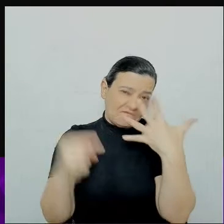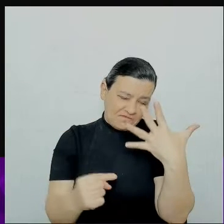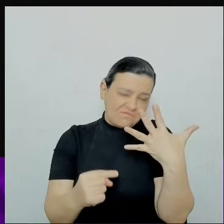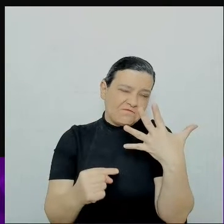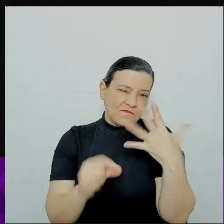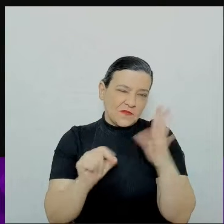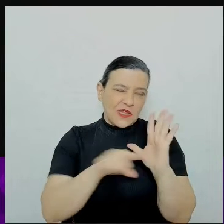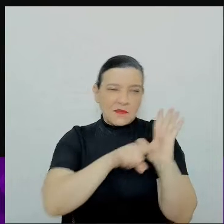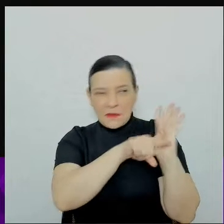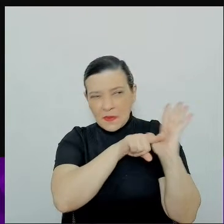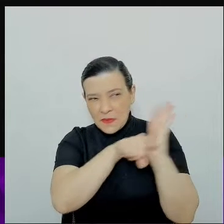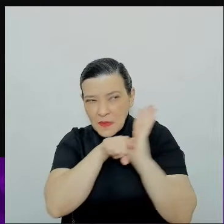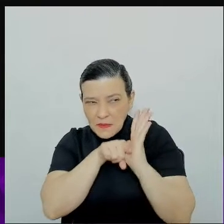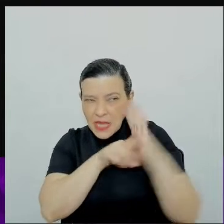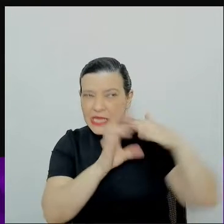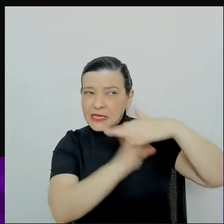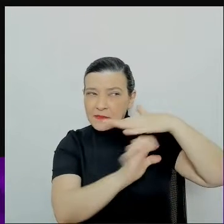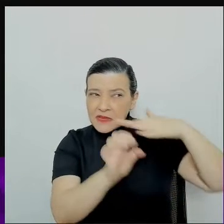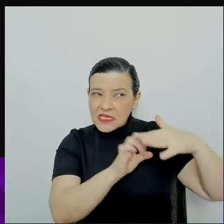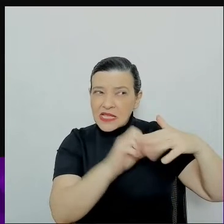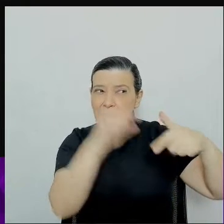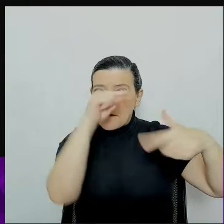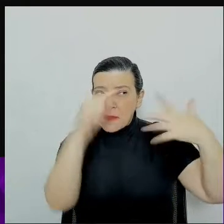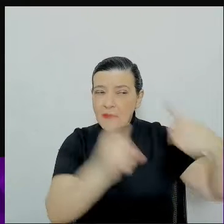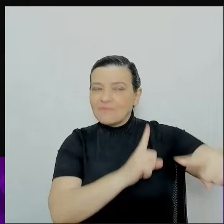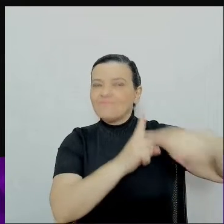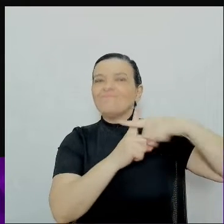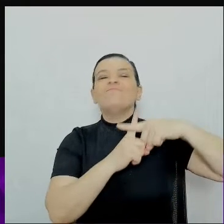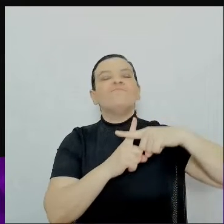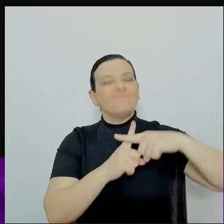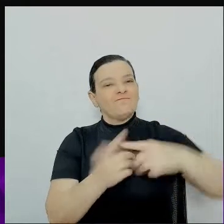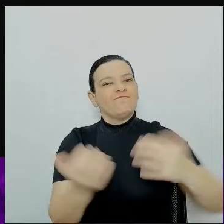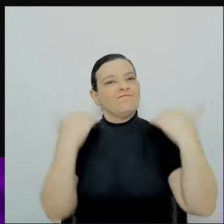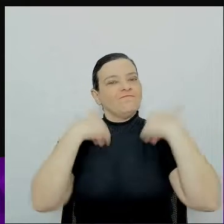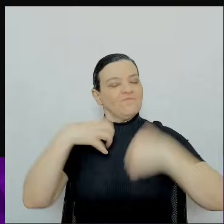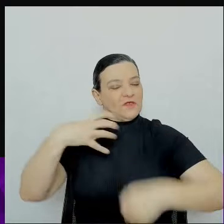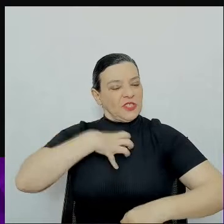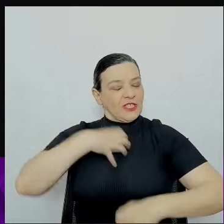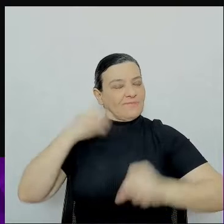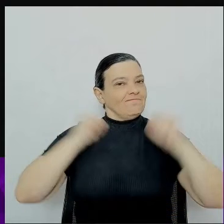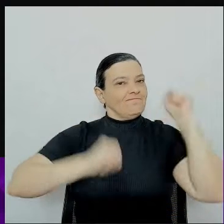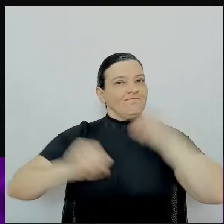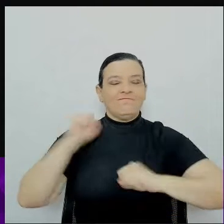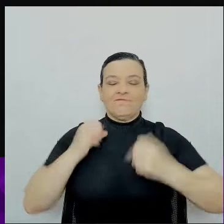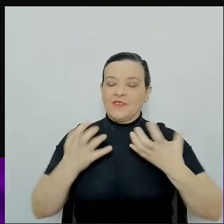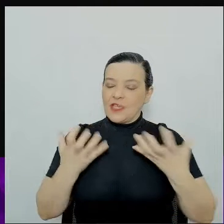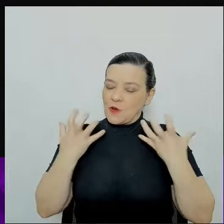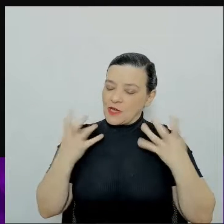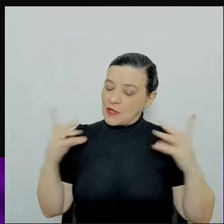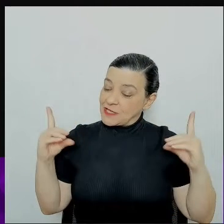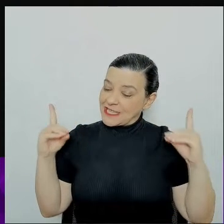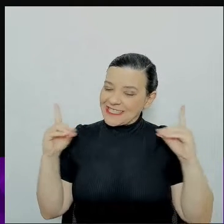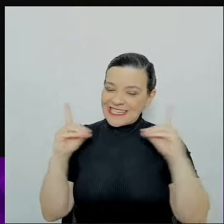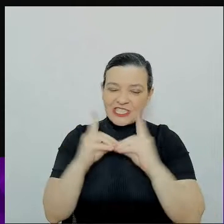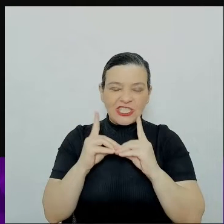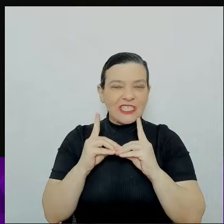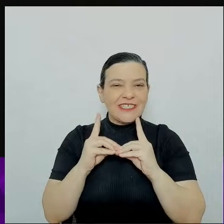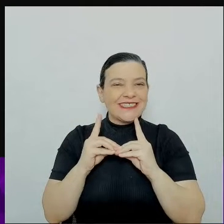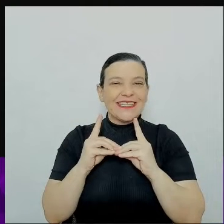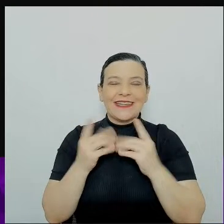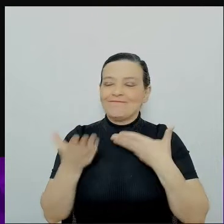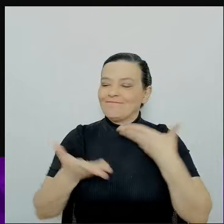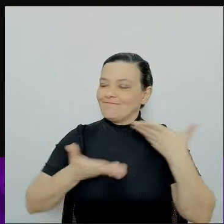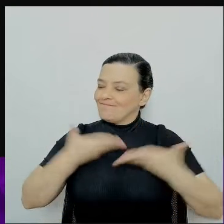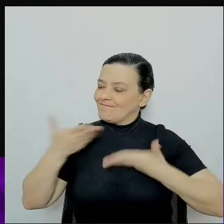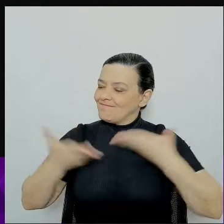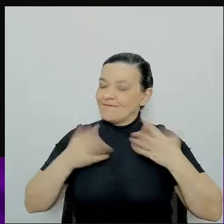pela empresa são muito positivos. Isso é expectativa líquida, falando de uma maneira muito breve e que é extremamente importante no mundo digital